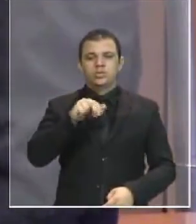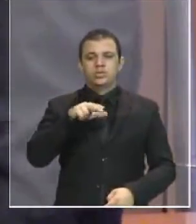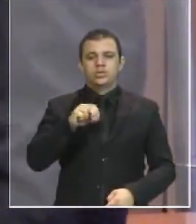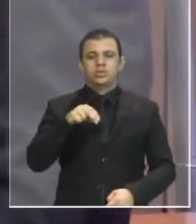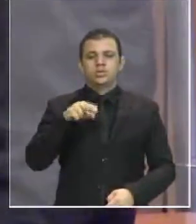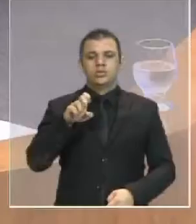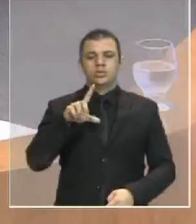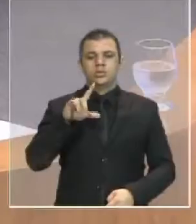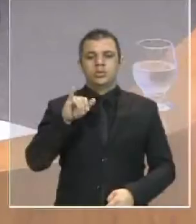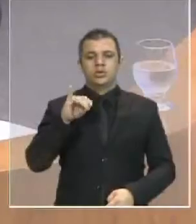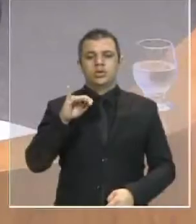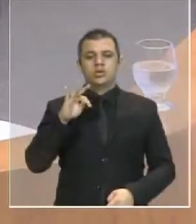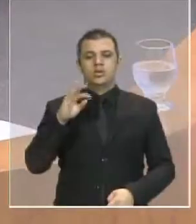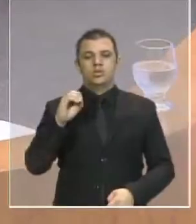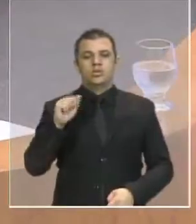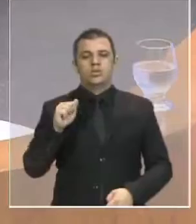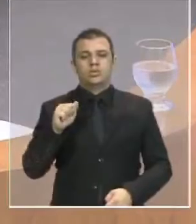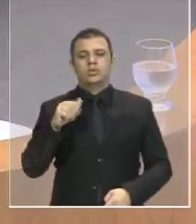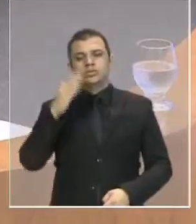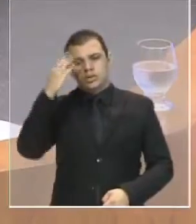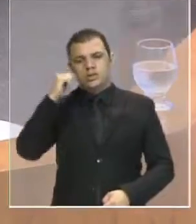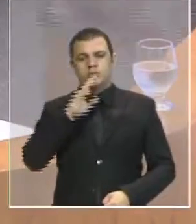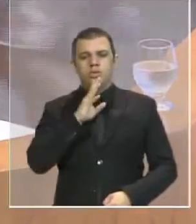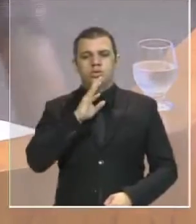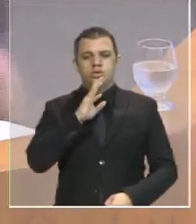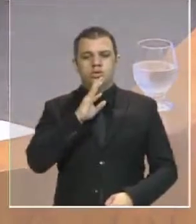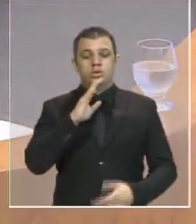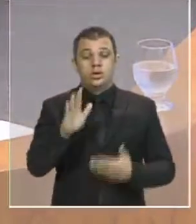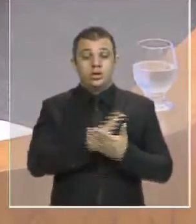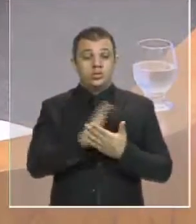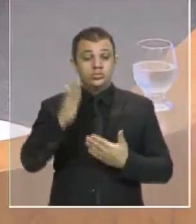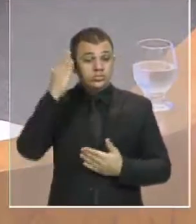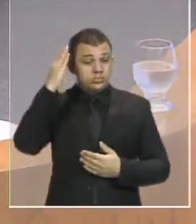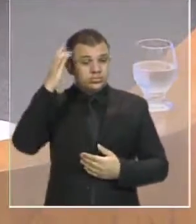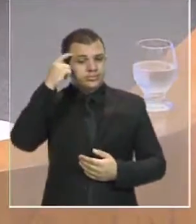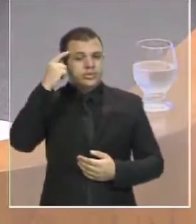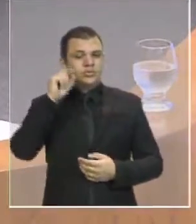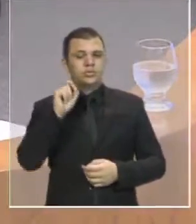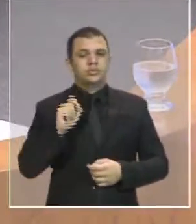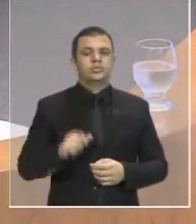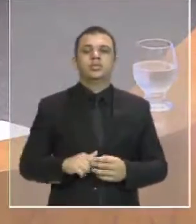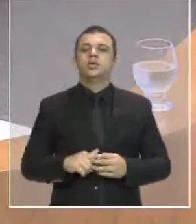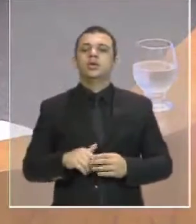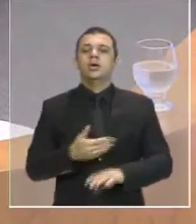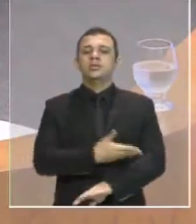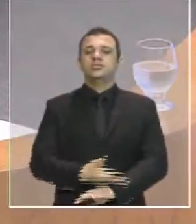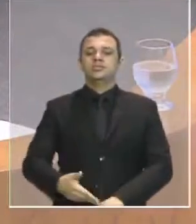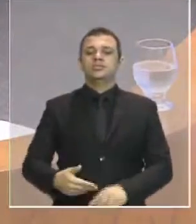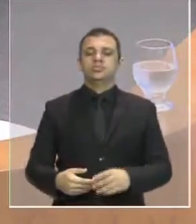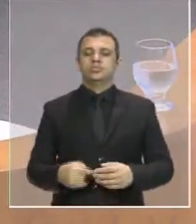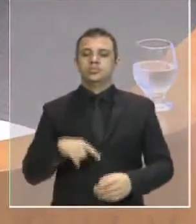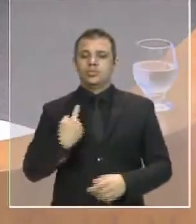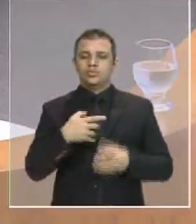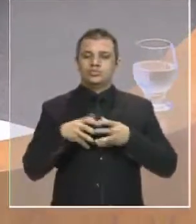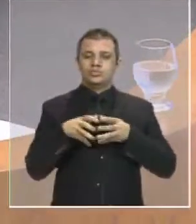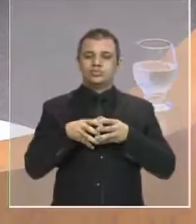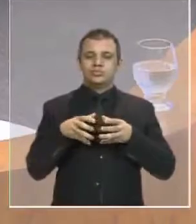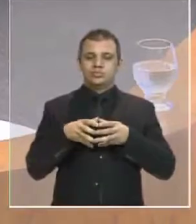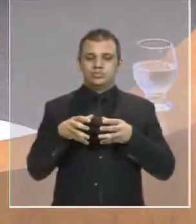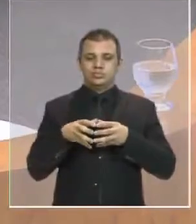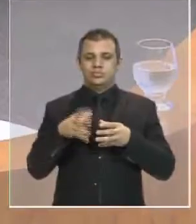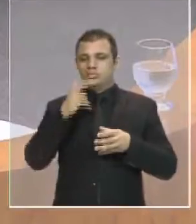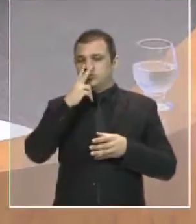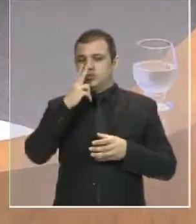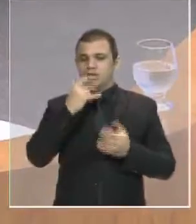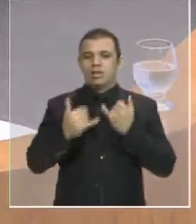acham que o perfil político do nosso grupo é igual deles, mas nem de perto,